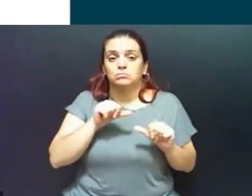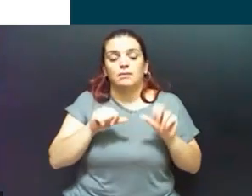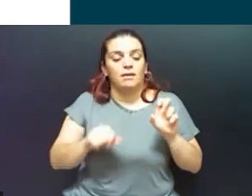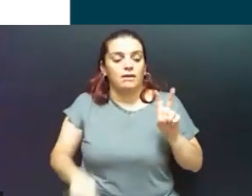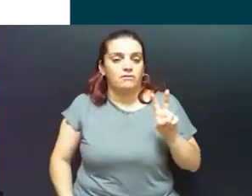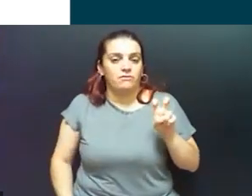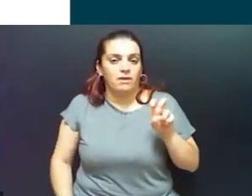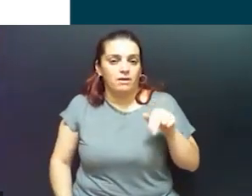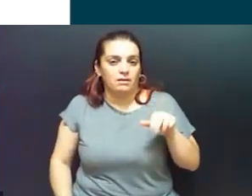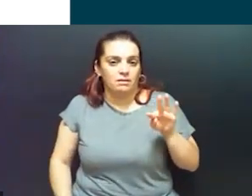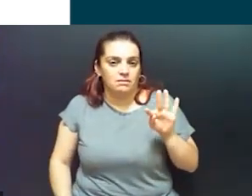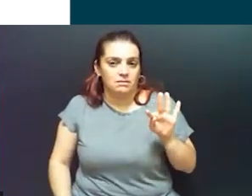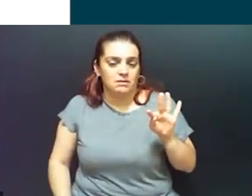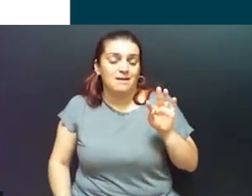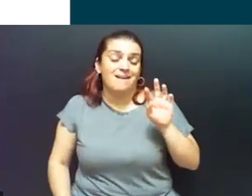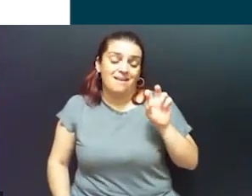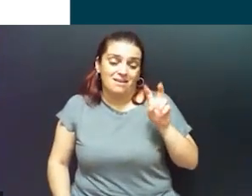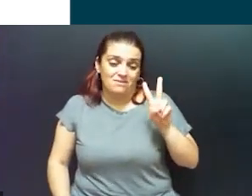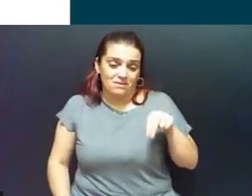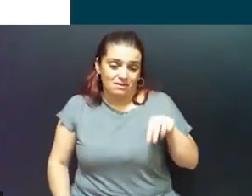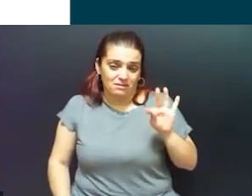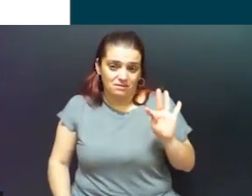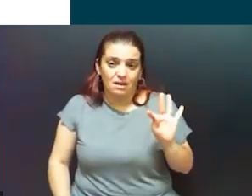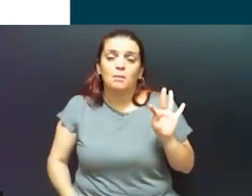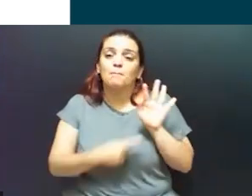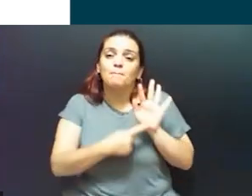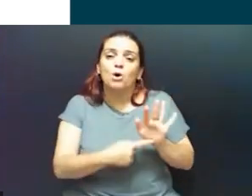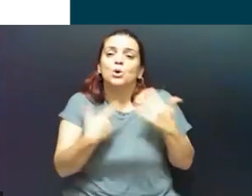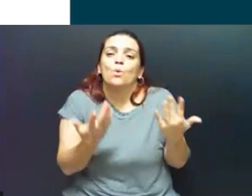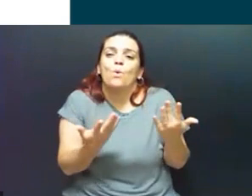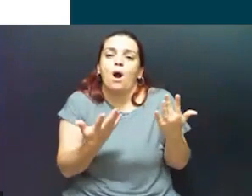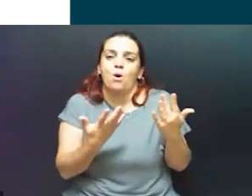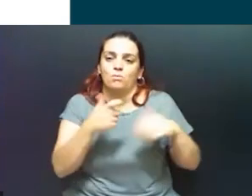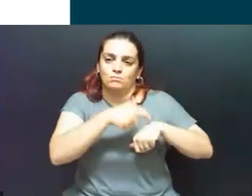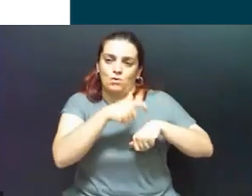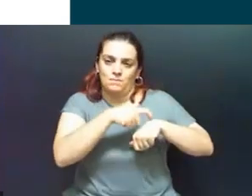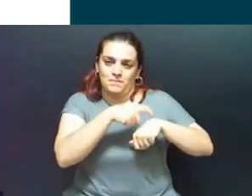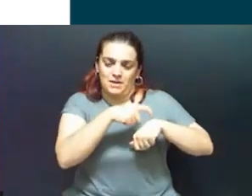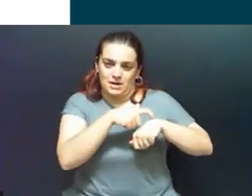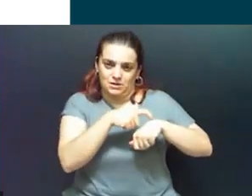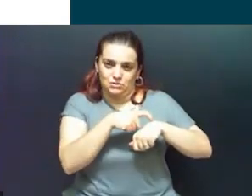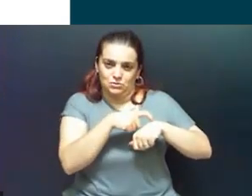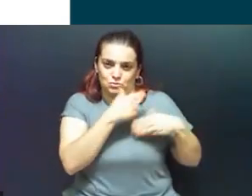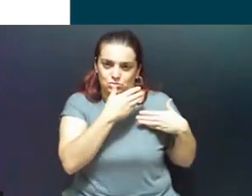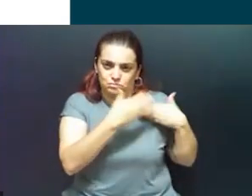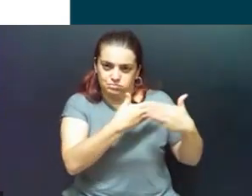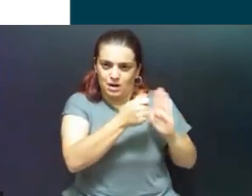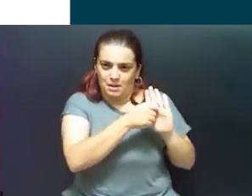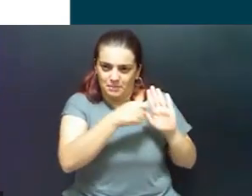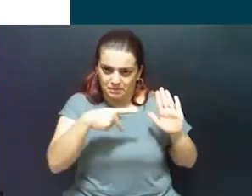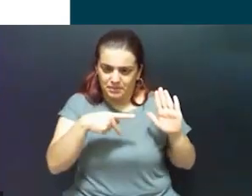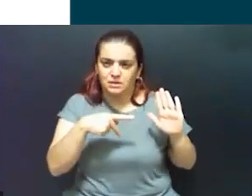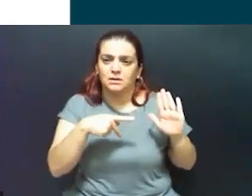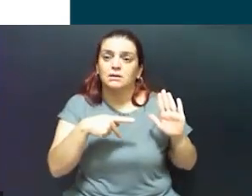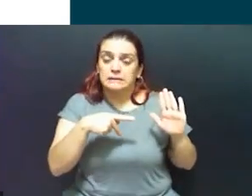E esses eventos que dizem qual é o estado da nossa aplicação. A natureza histórica dos eventos já facilita o processo